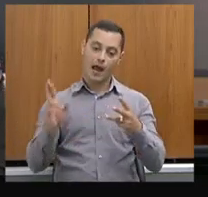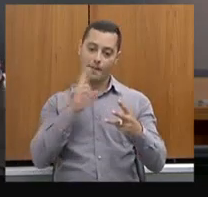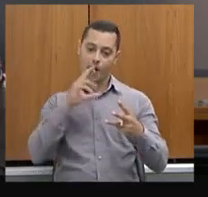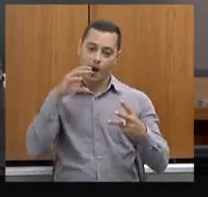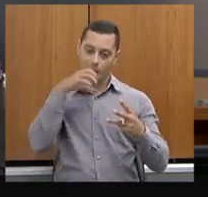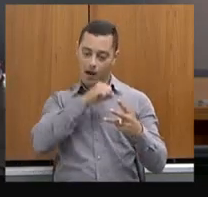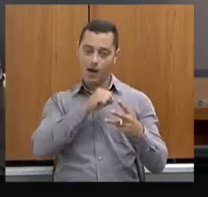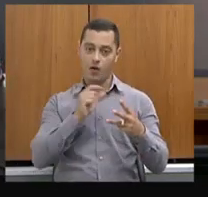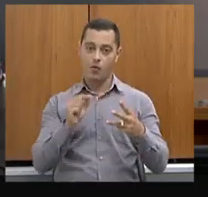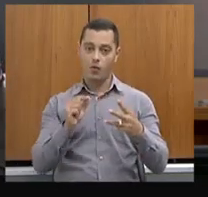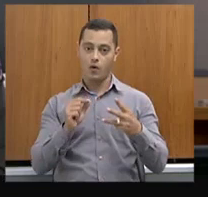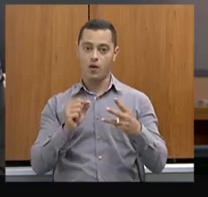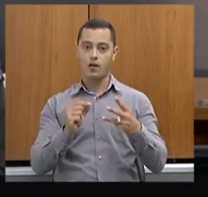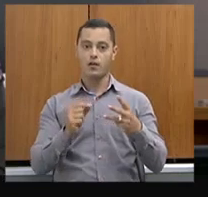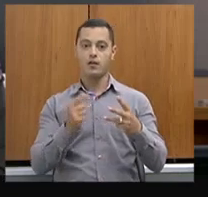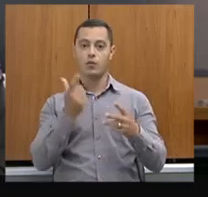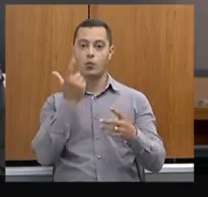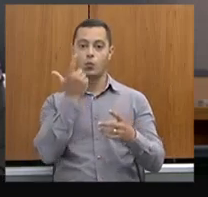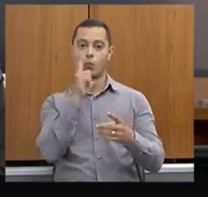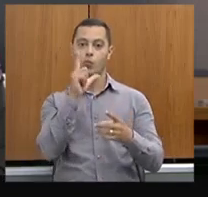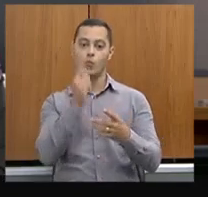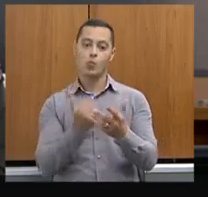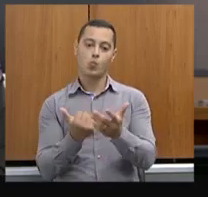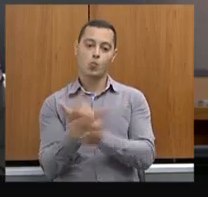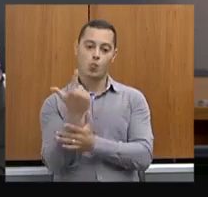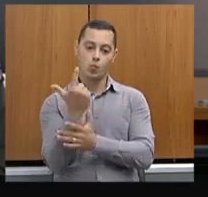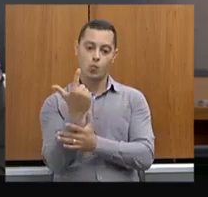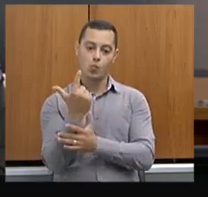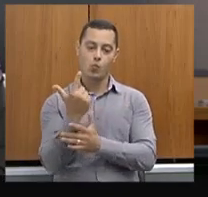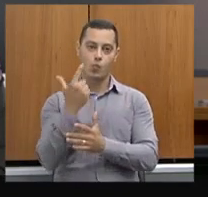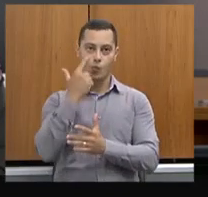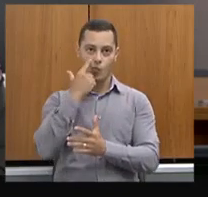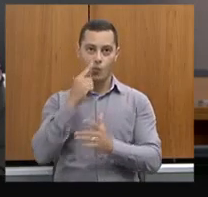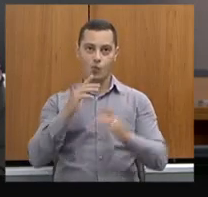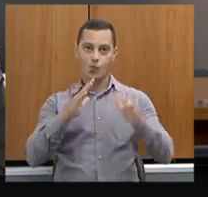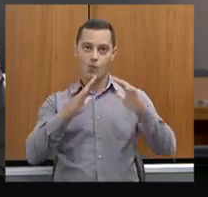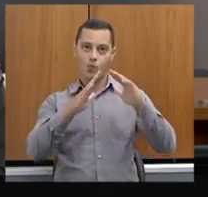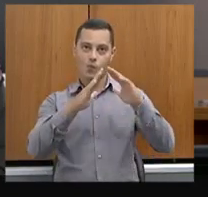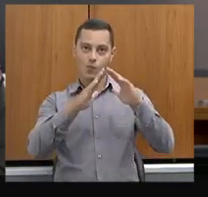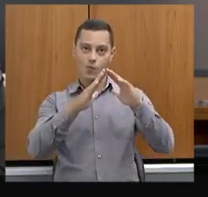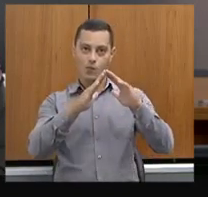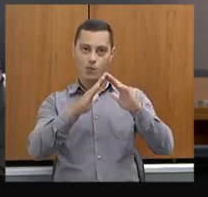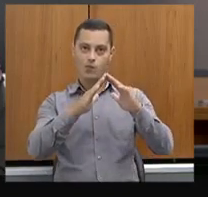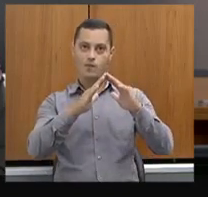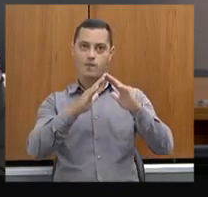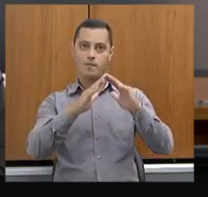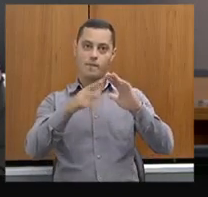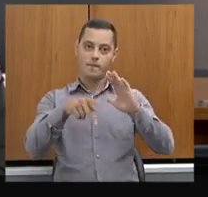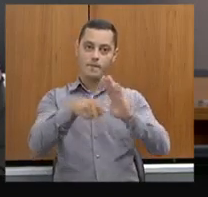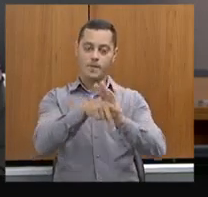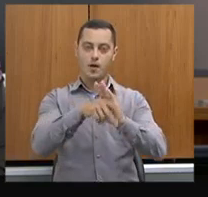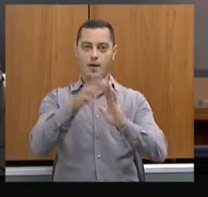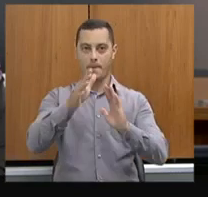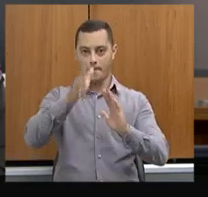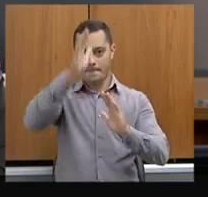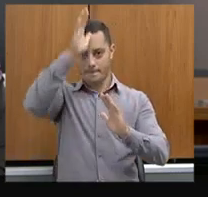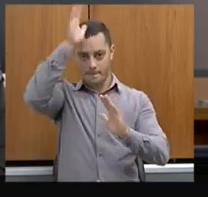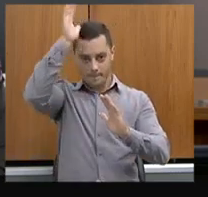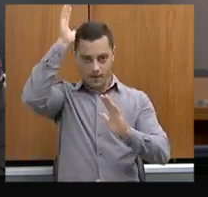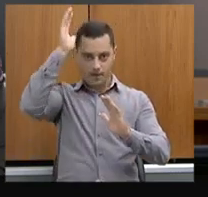que a aquisição do imóvel da academia de Bombeiros Militar o campus um de forma definitiva